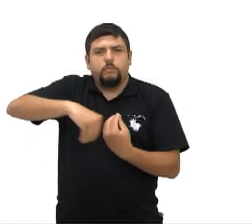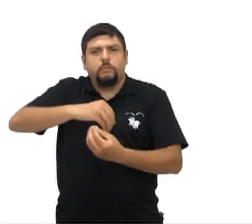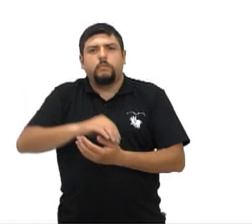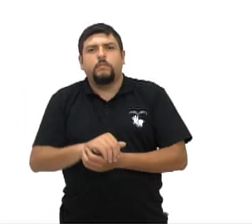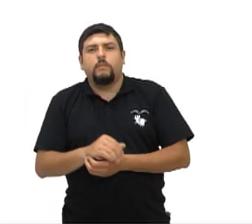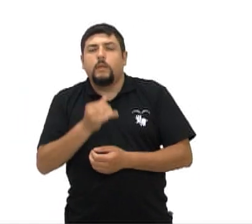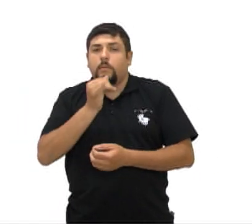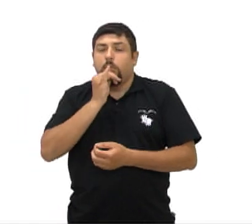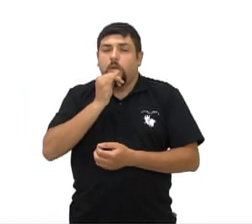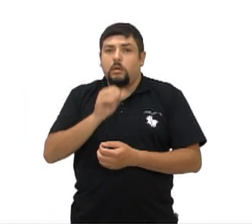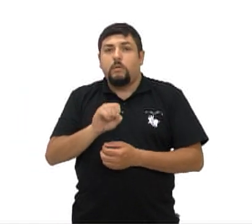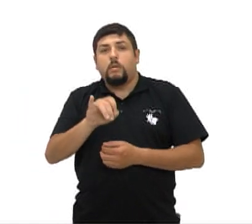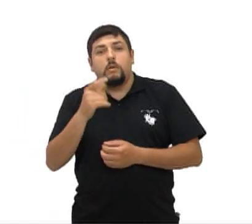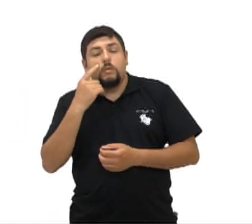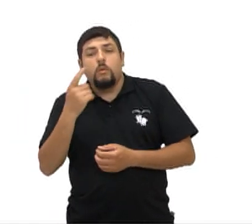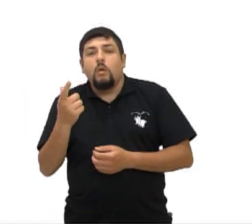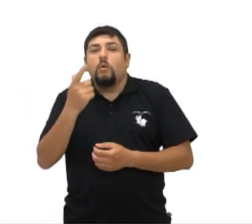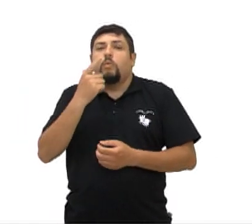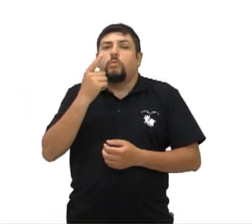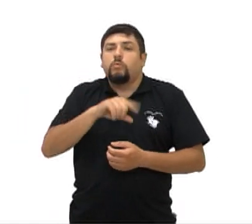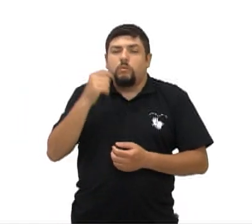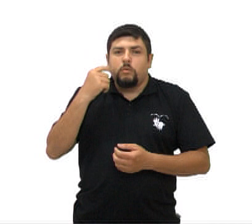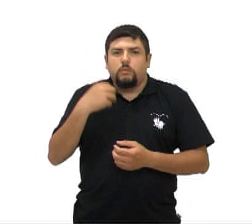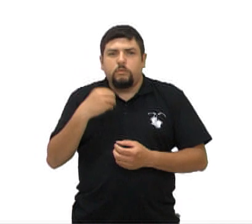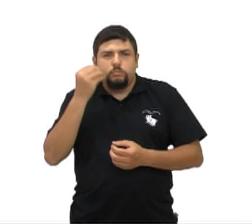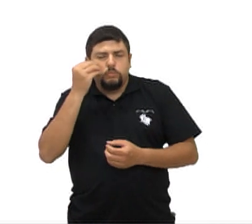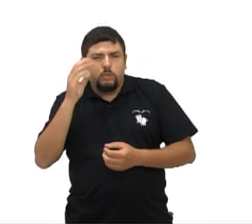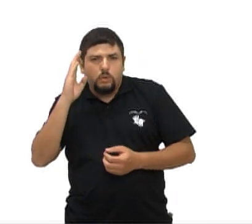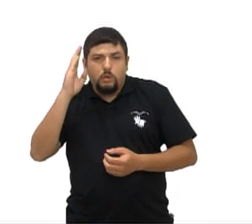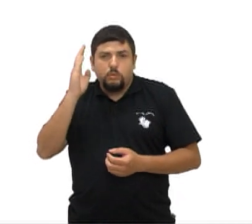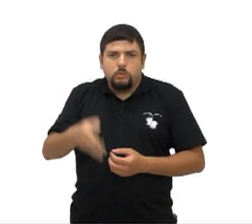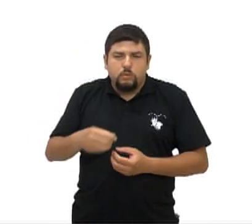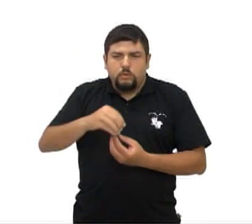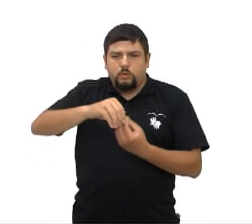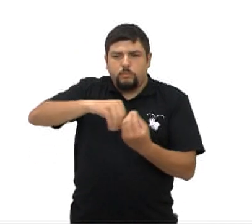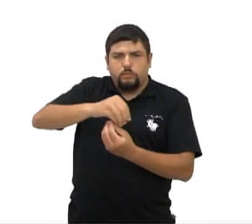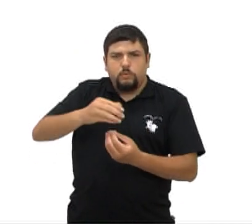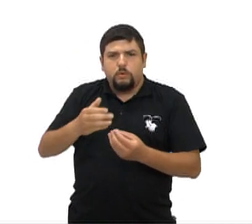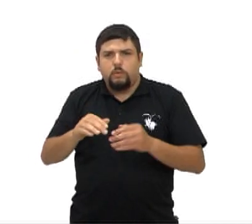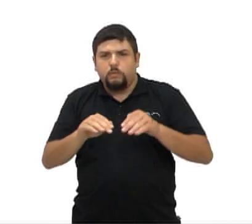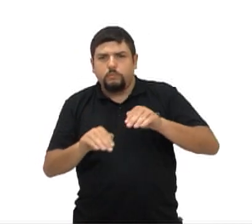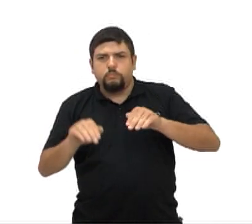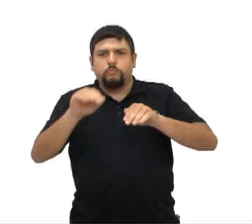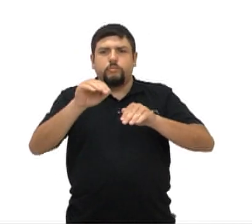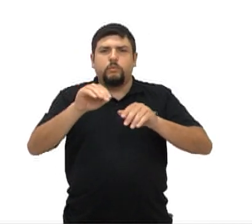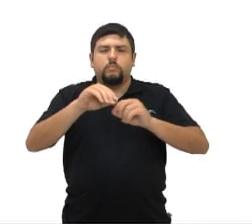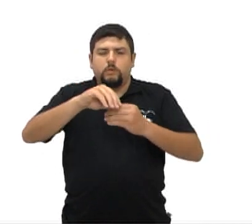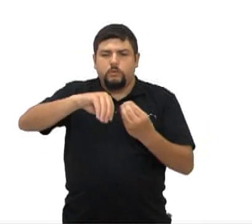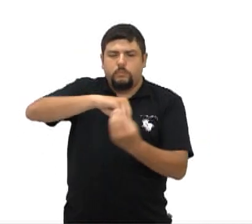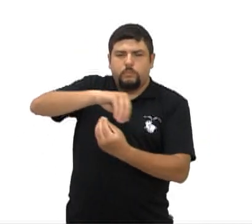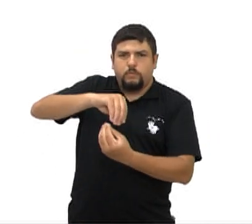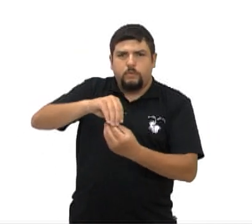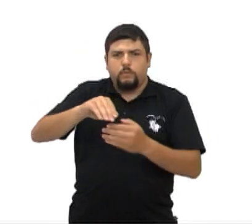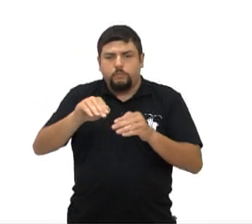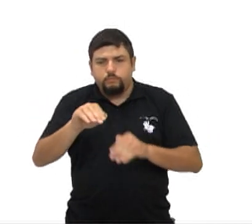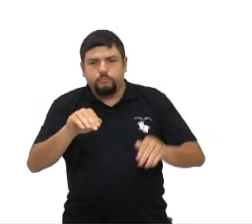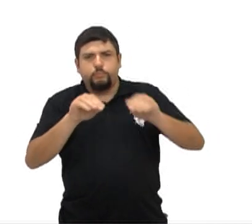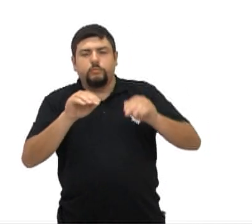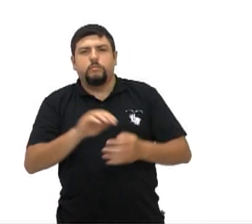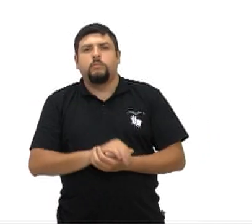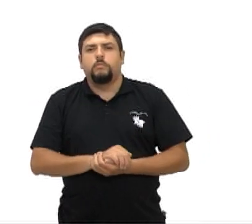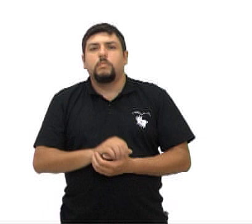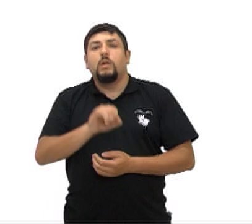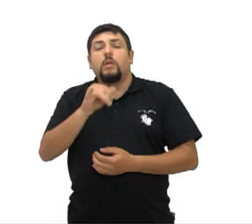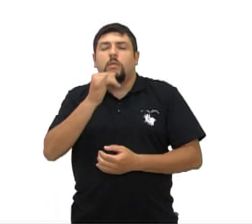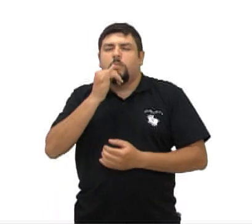exemplo, se conseguirmos aumentar a velocidade da reação direta, iremos aumentar o rendimento da reação. Se, por acaso, lá na